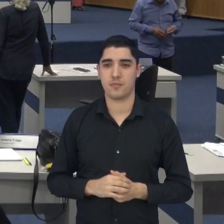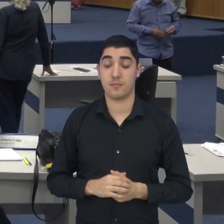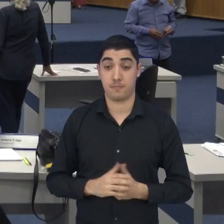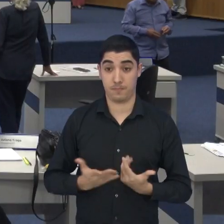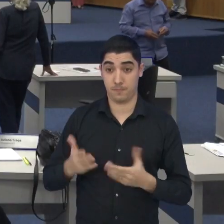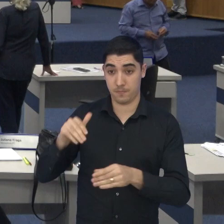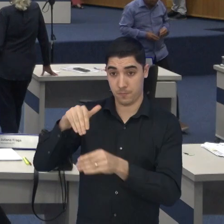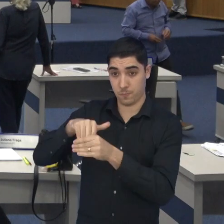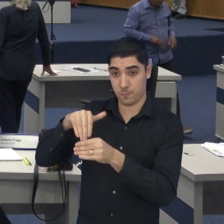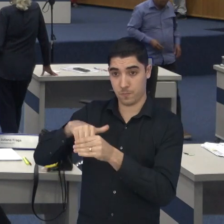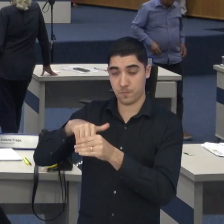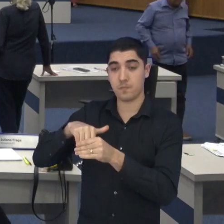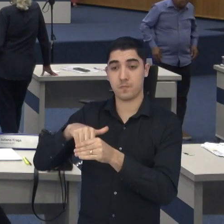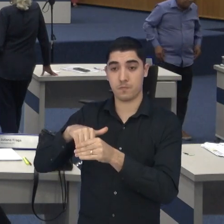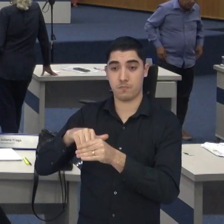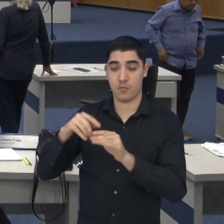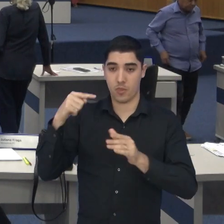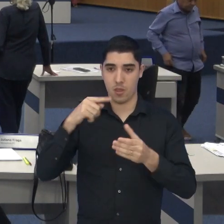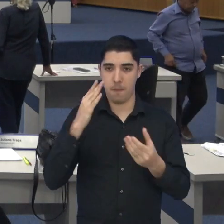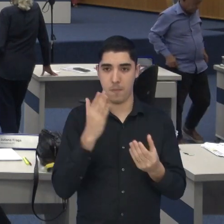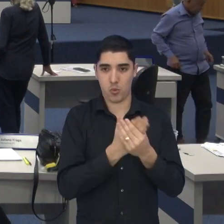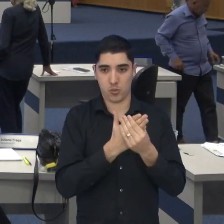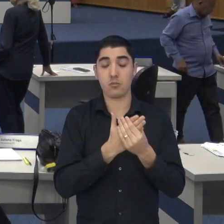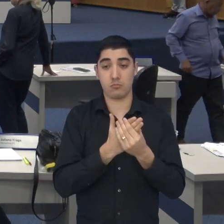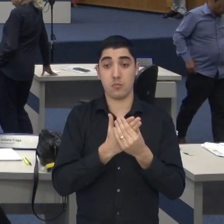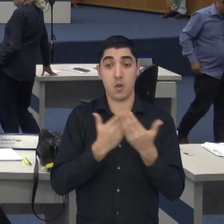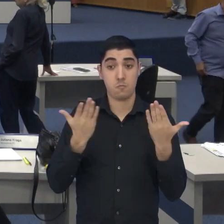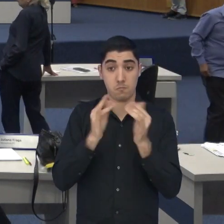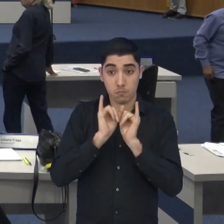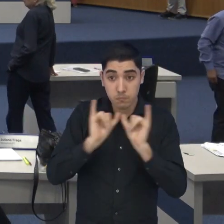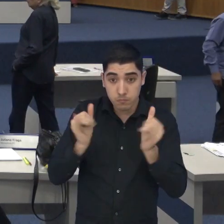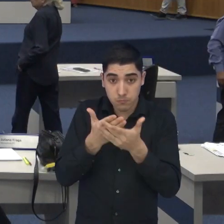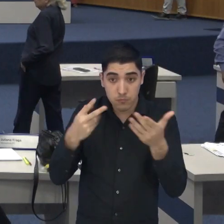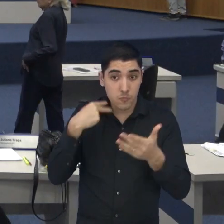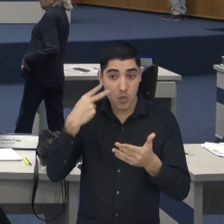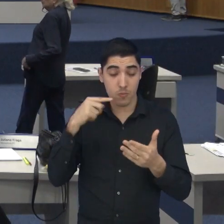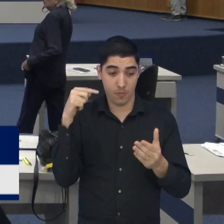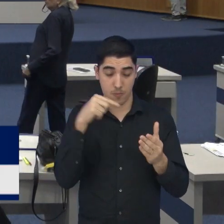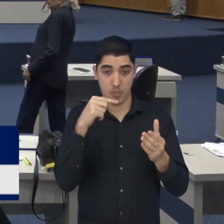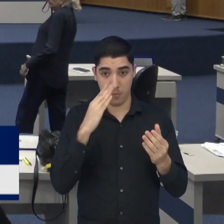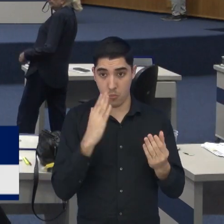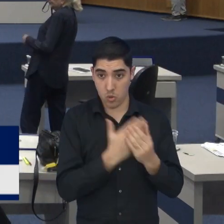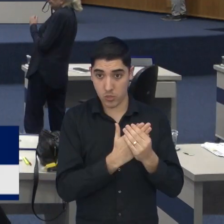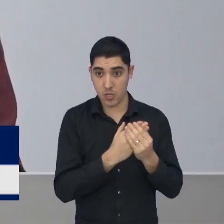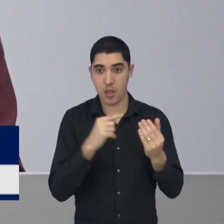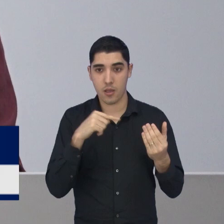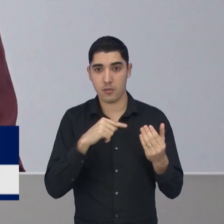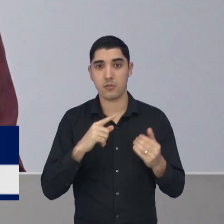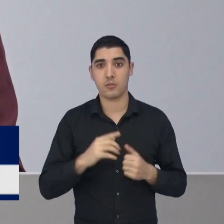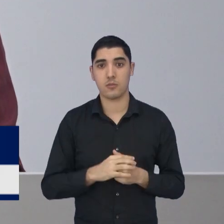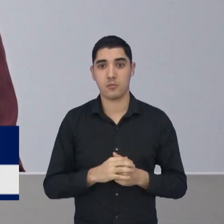Em votação, o processo. Informa os senhores vereadores que o processo